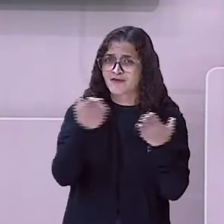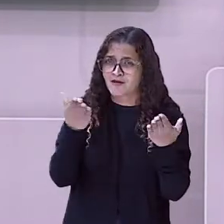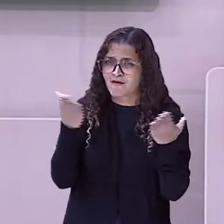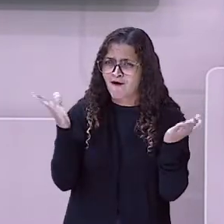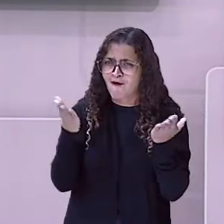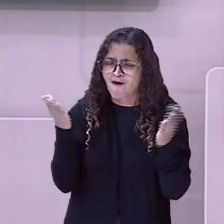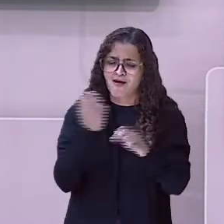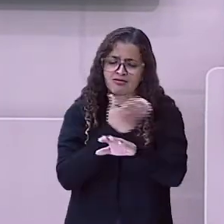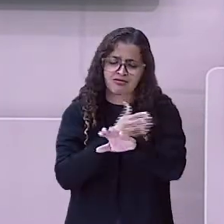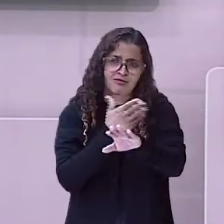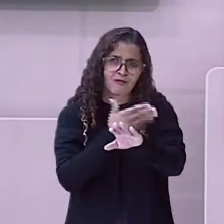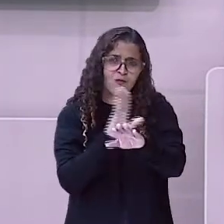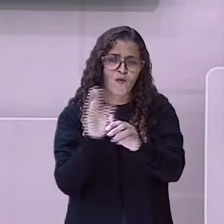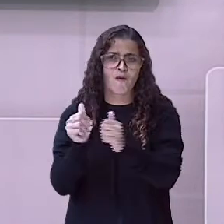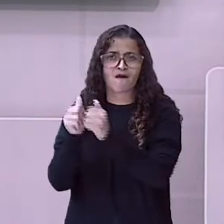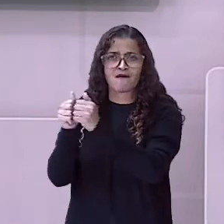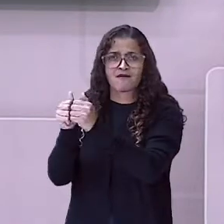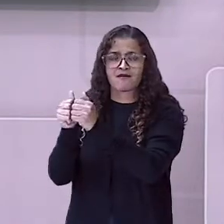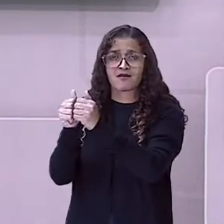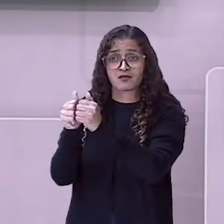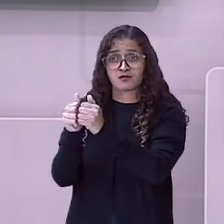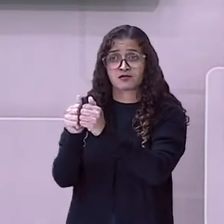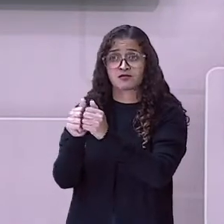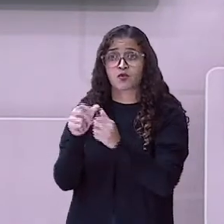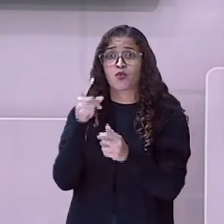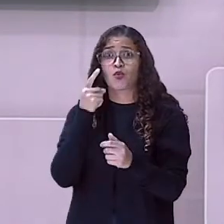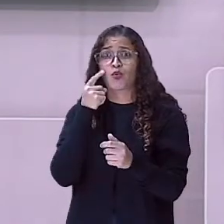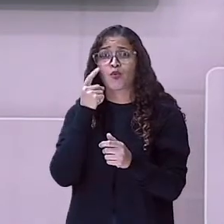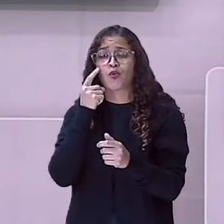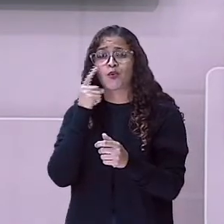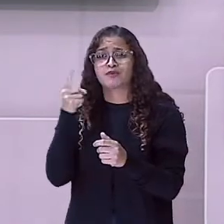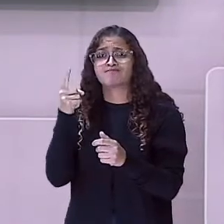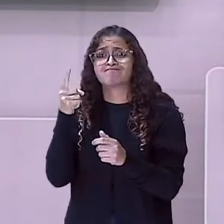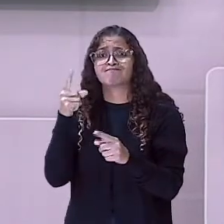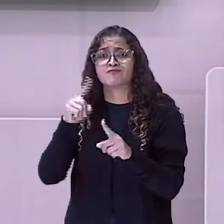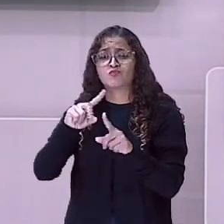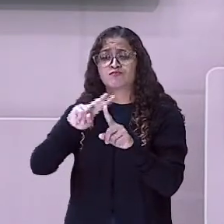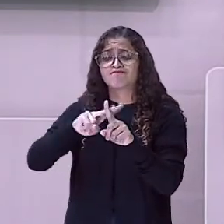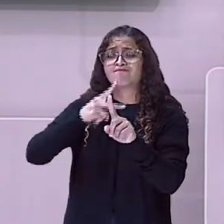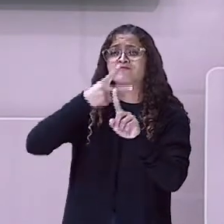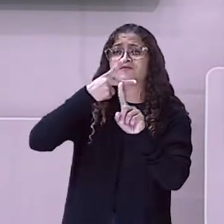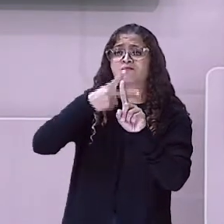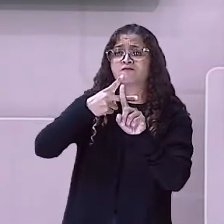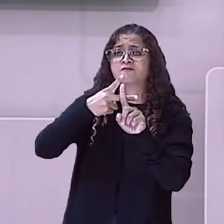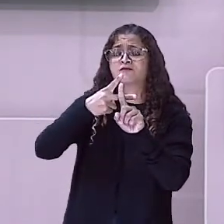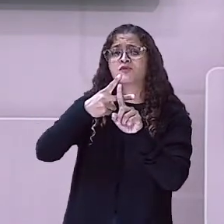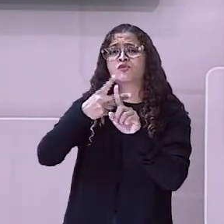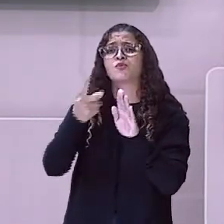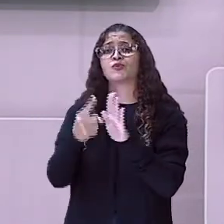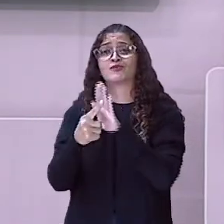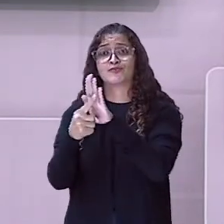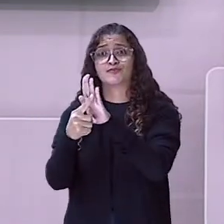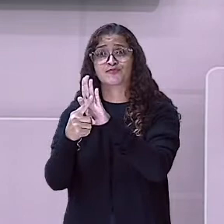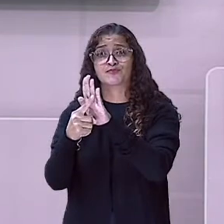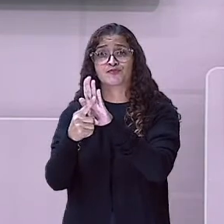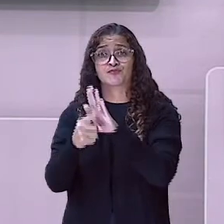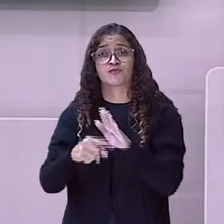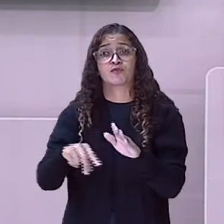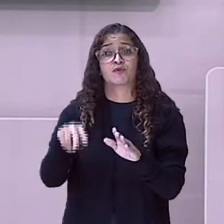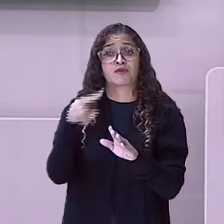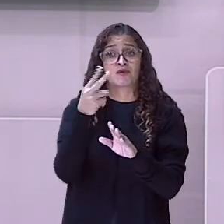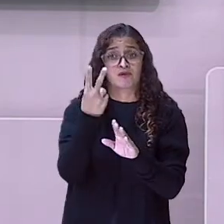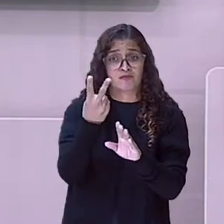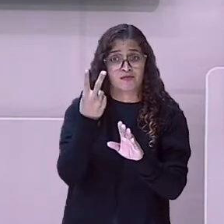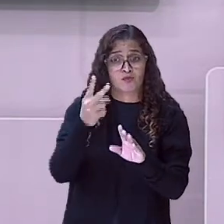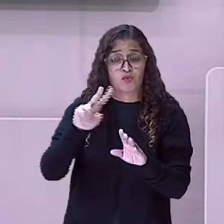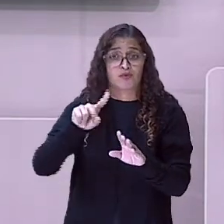exercitar. Quando nós falamos de dobro, nós estamos falando do mesmo valor duas vezes, ok? Então,